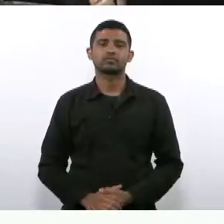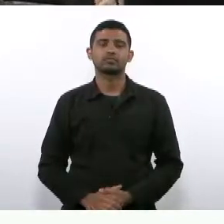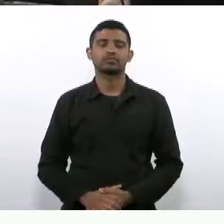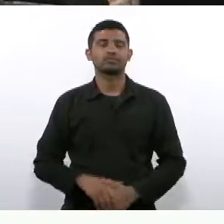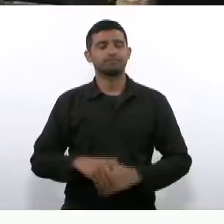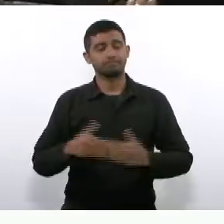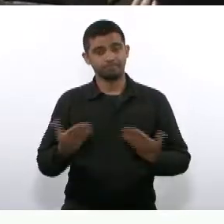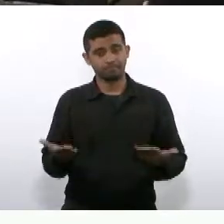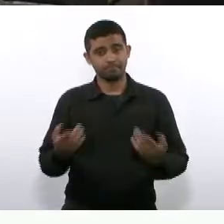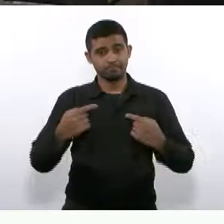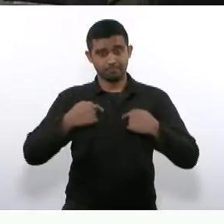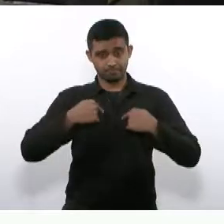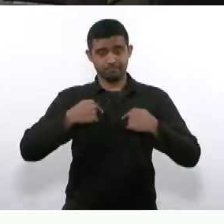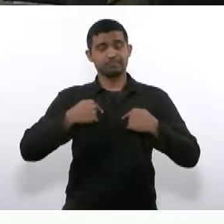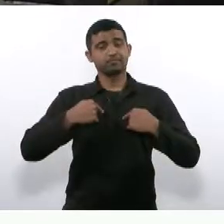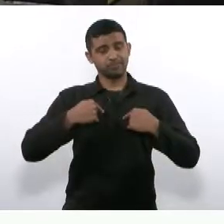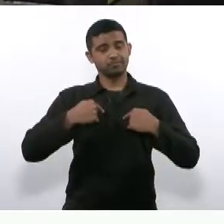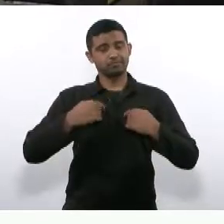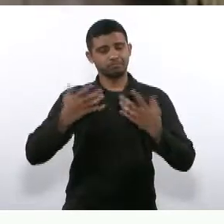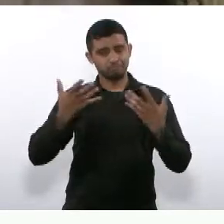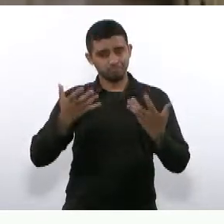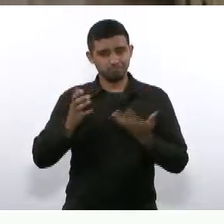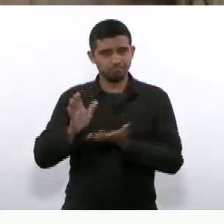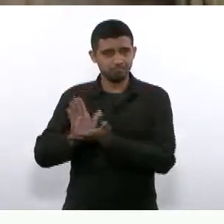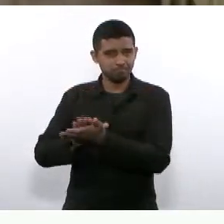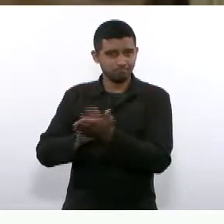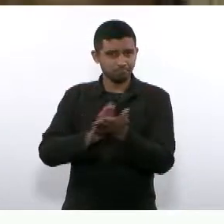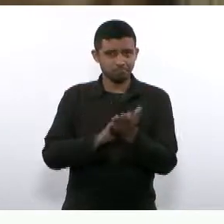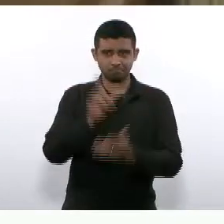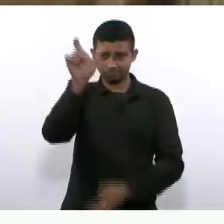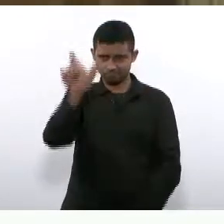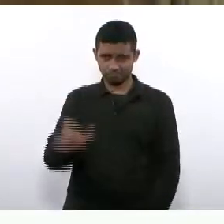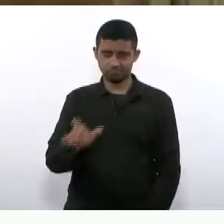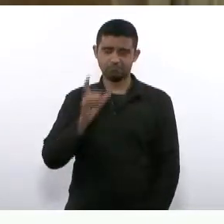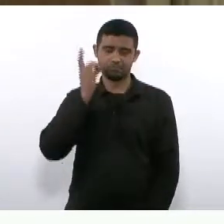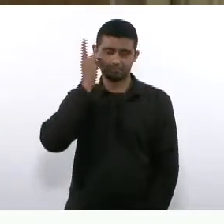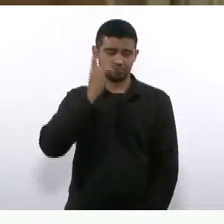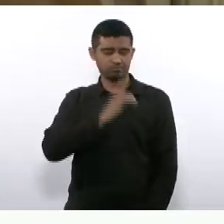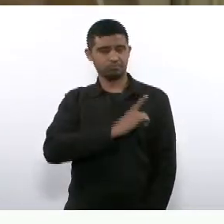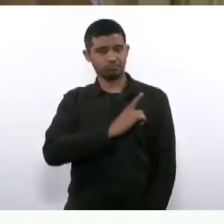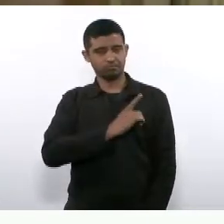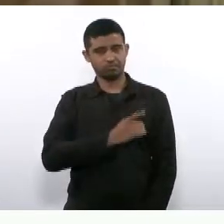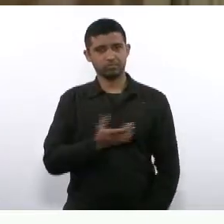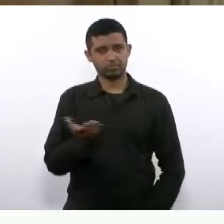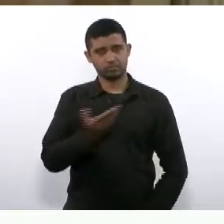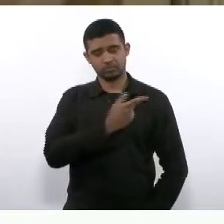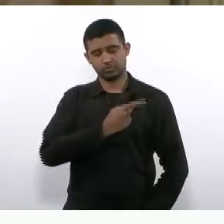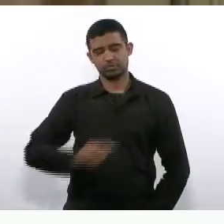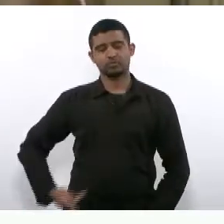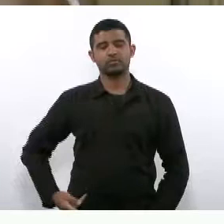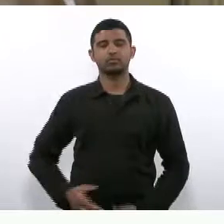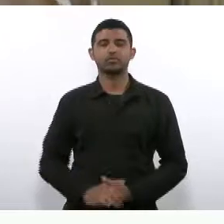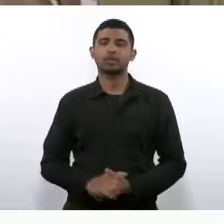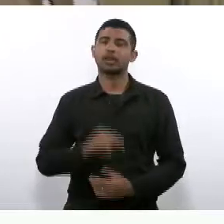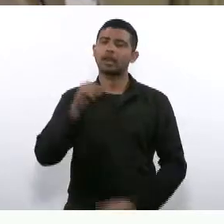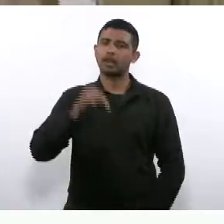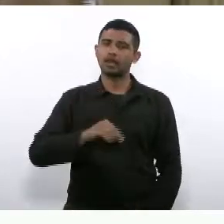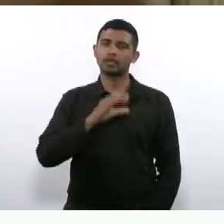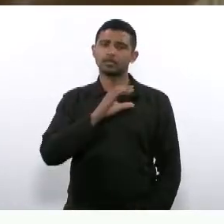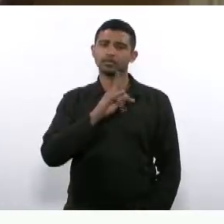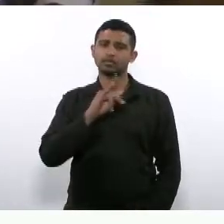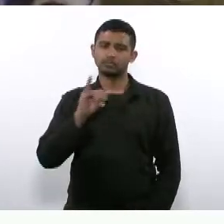Bem, eu queria parabenizar a deputada Marta Rocha. Eu acho que essa CPI